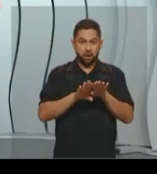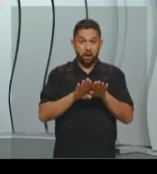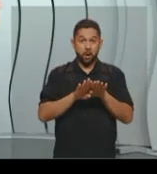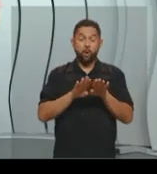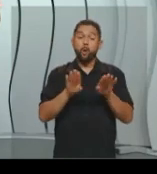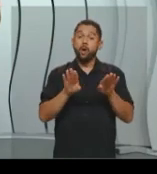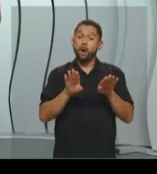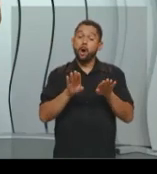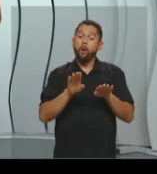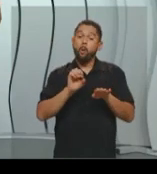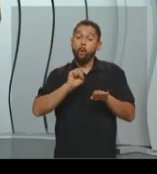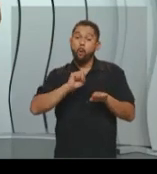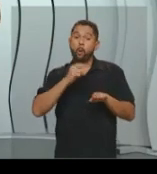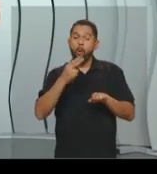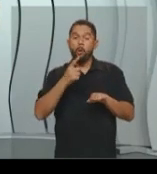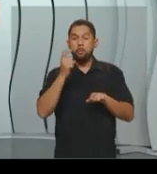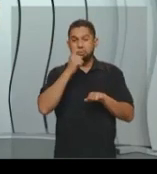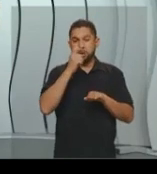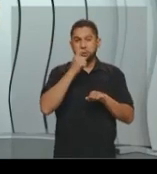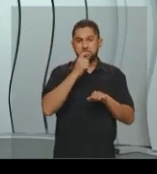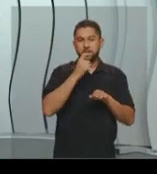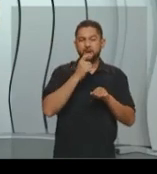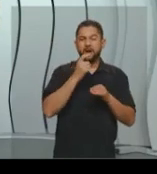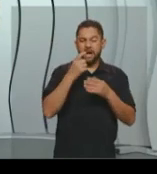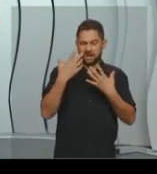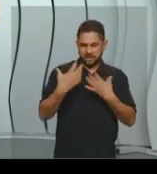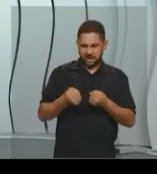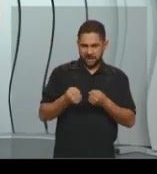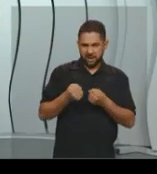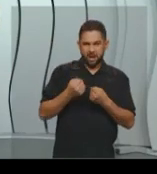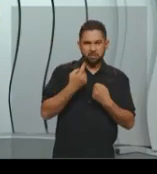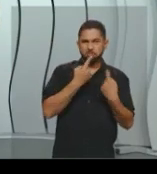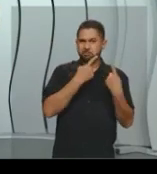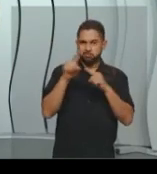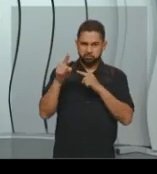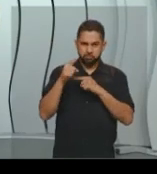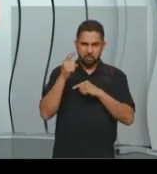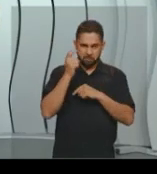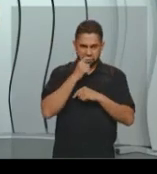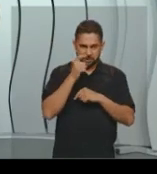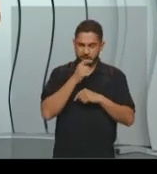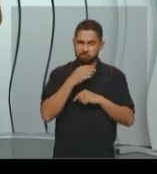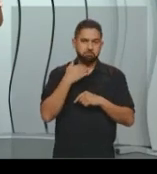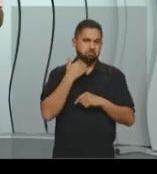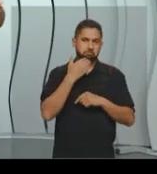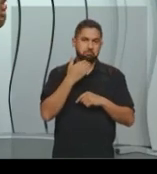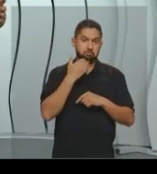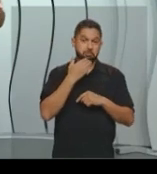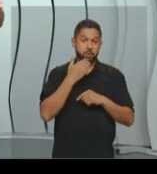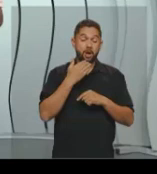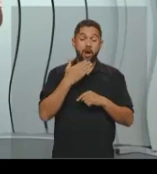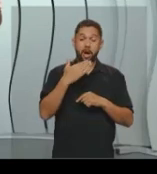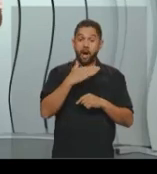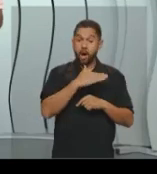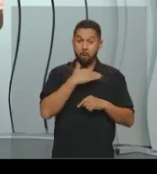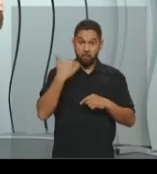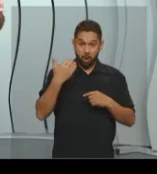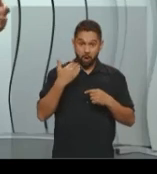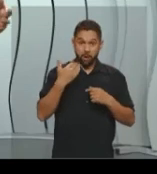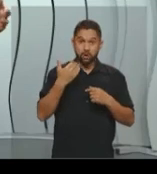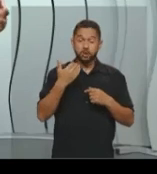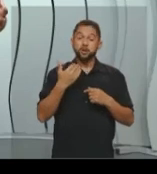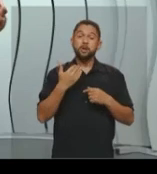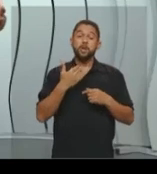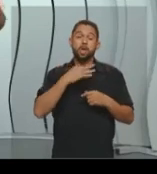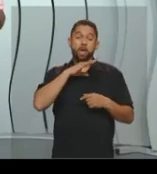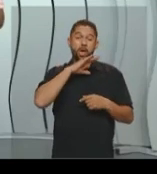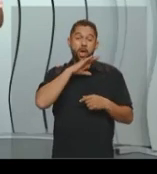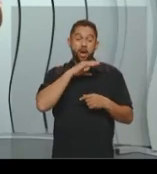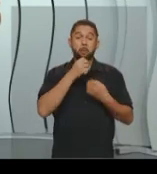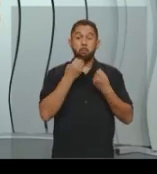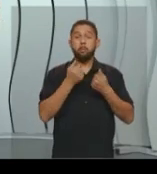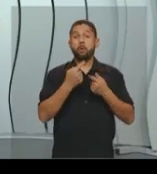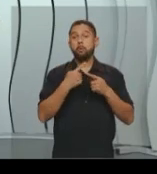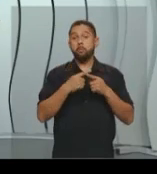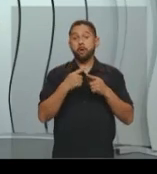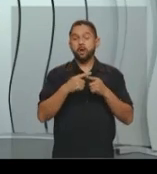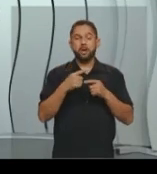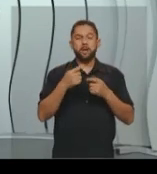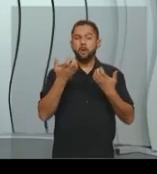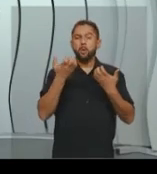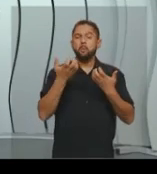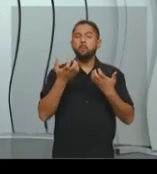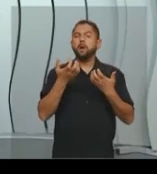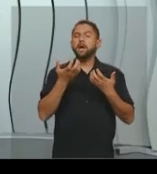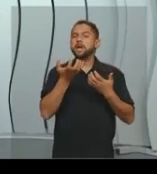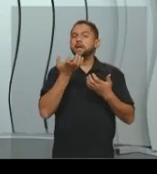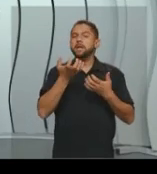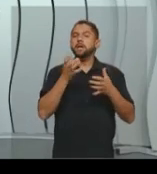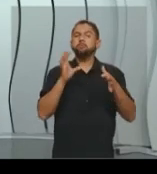ele, a morte era melhor do que uma vida mal vivida, uma vida incoerente. Outra